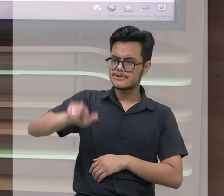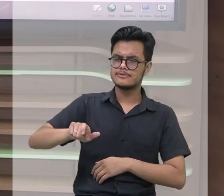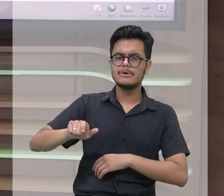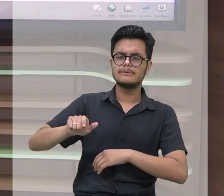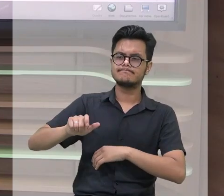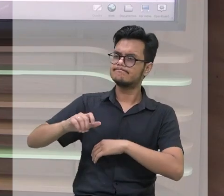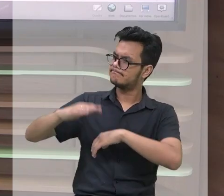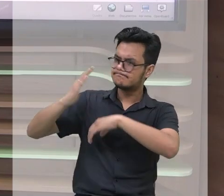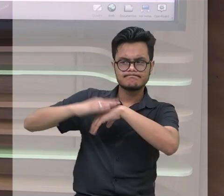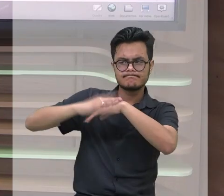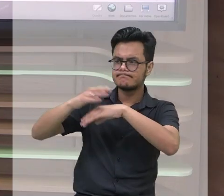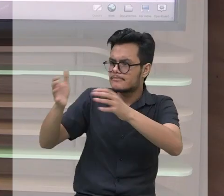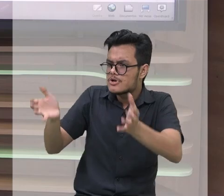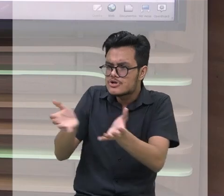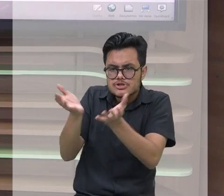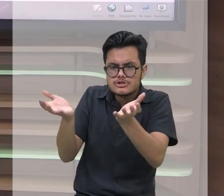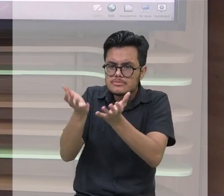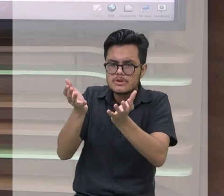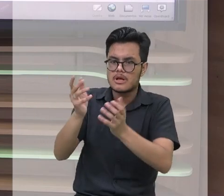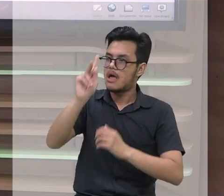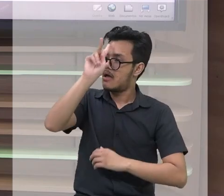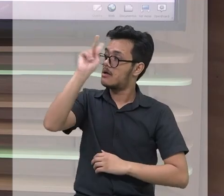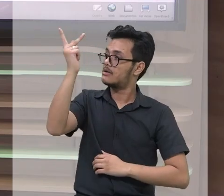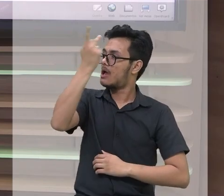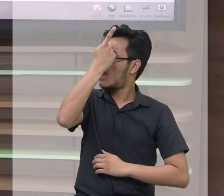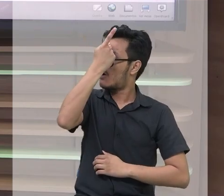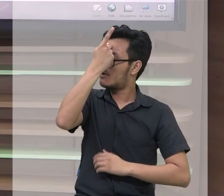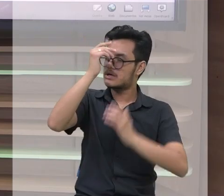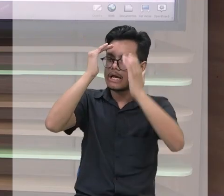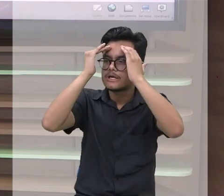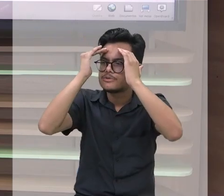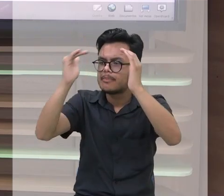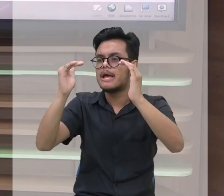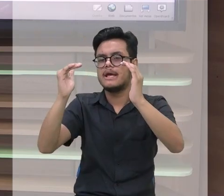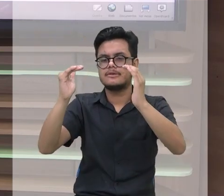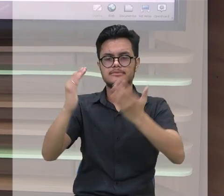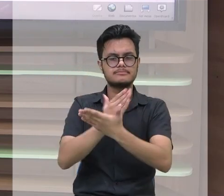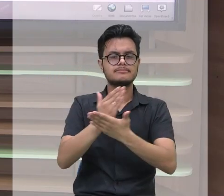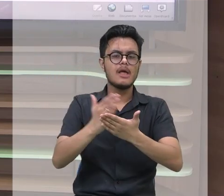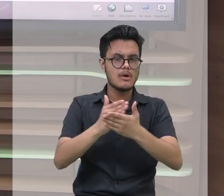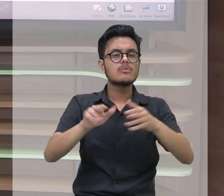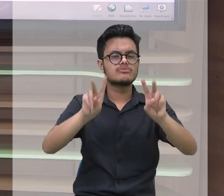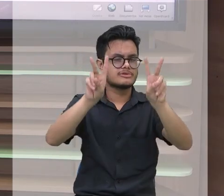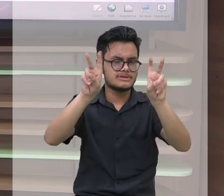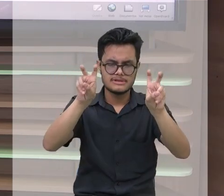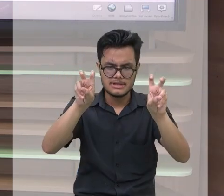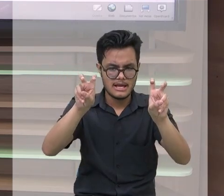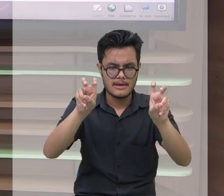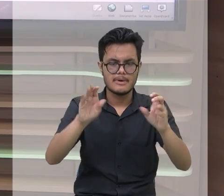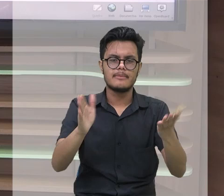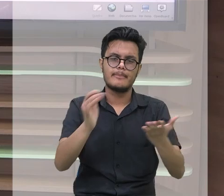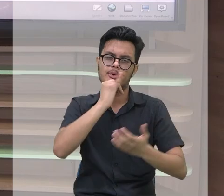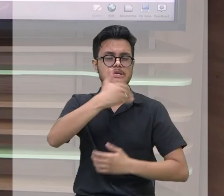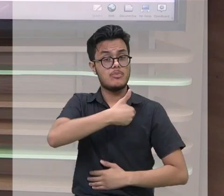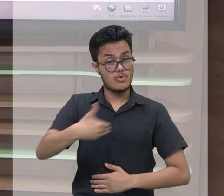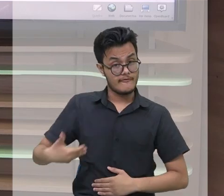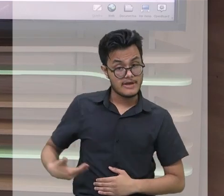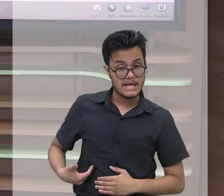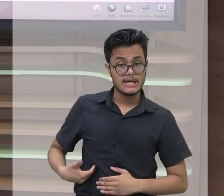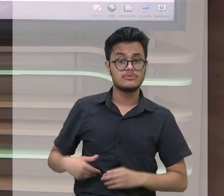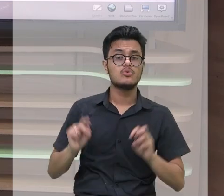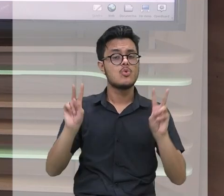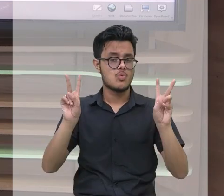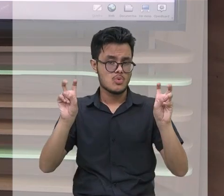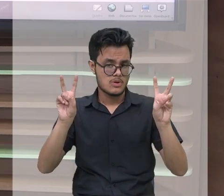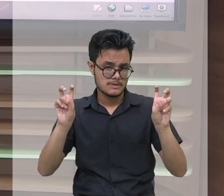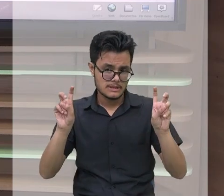uma mudança de consciência a respeito, né, de determinadas coisas que o governo lança, ou